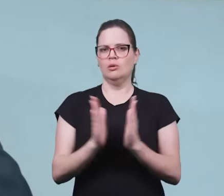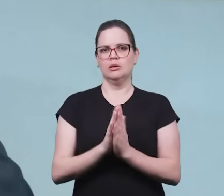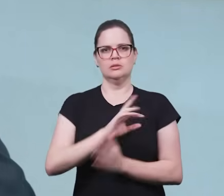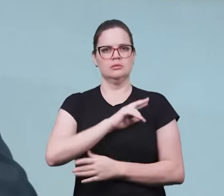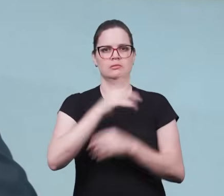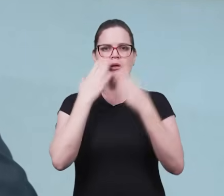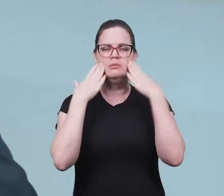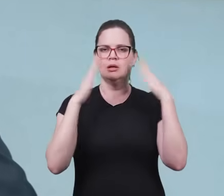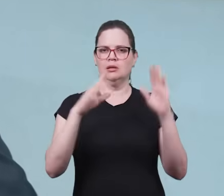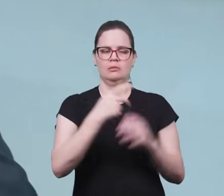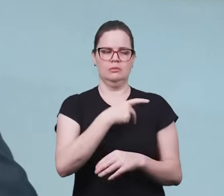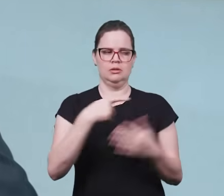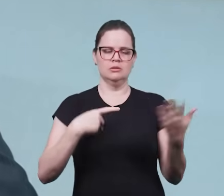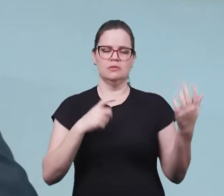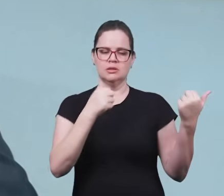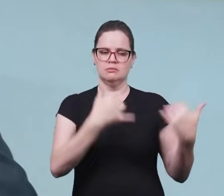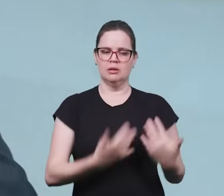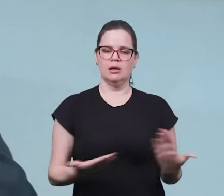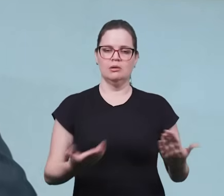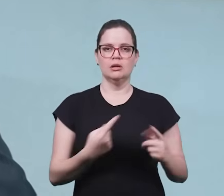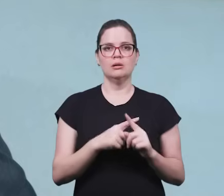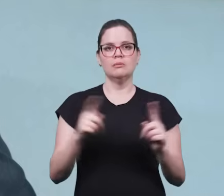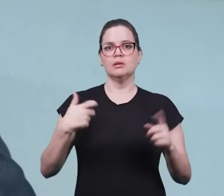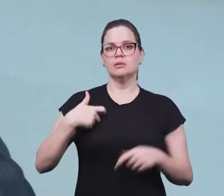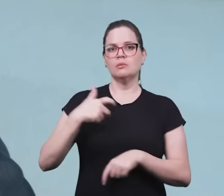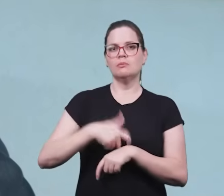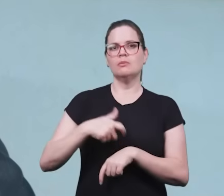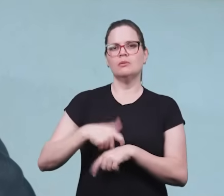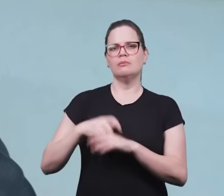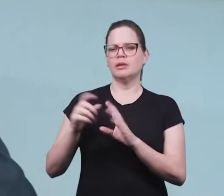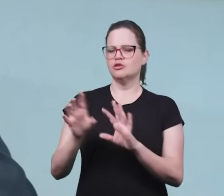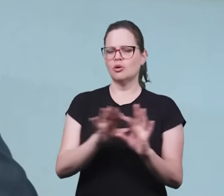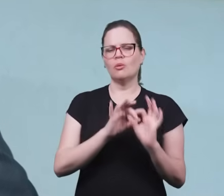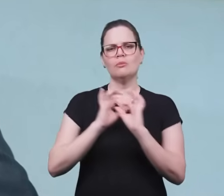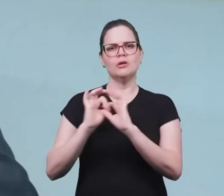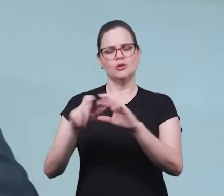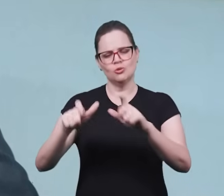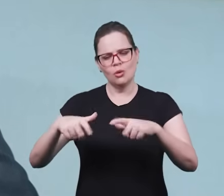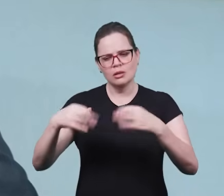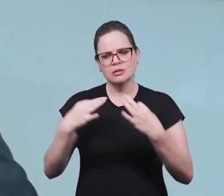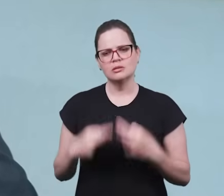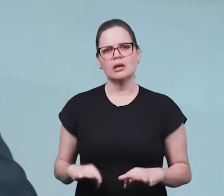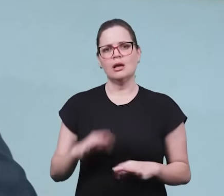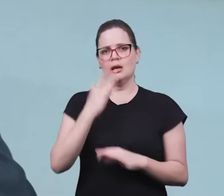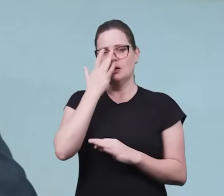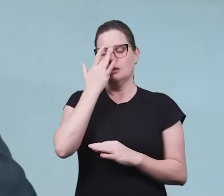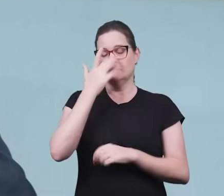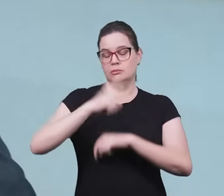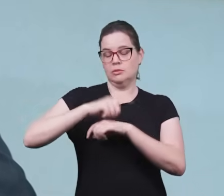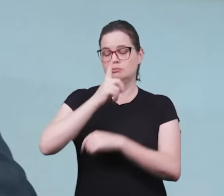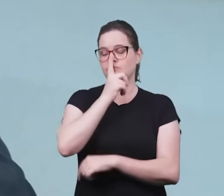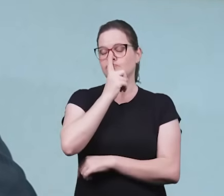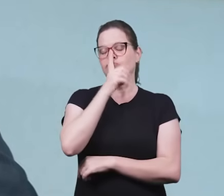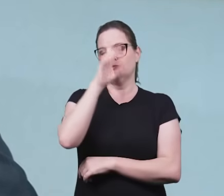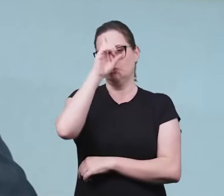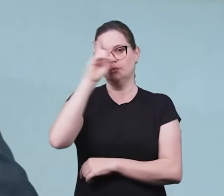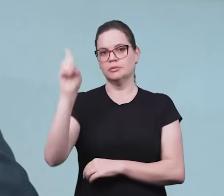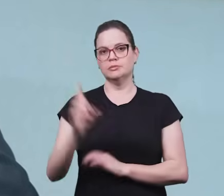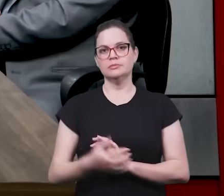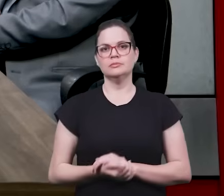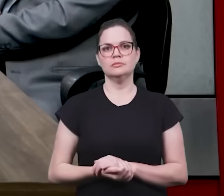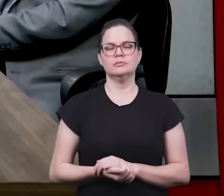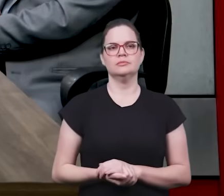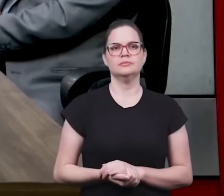Ronieli vai entrar nesse detalhe agora, mas tem que ser em um momento, num lugar adequado, não é? Em um momento de intimidade com